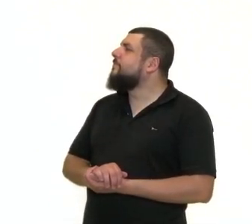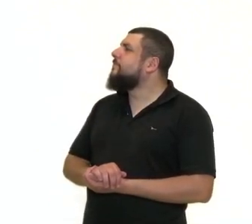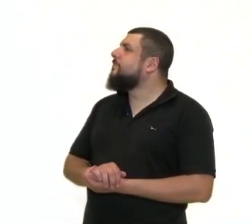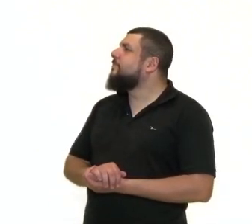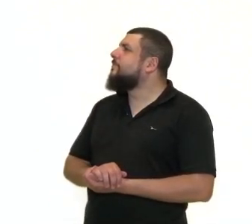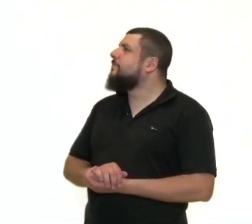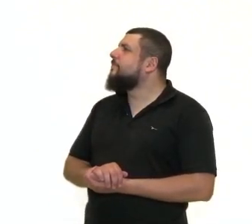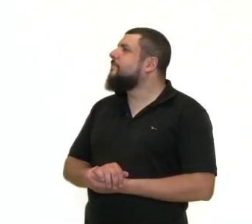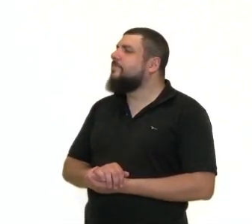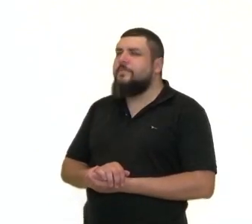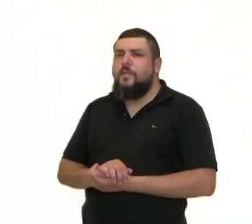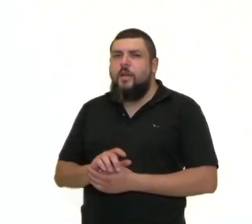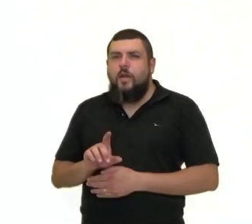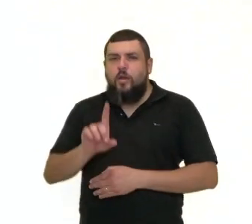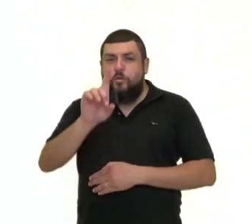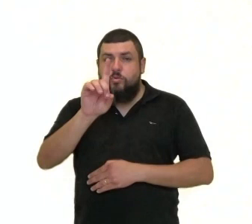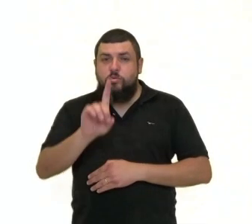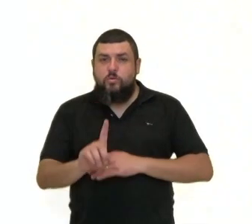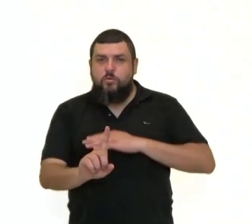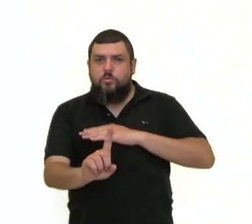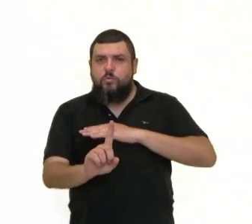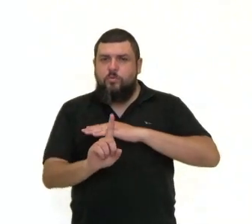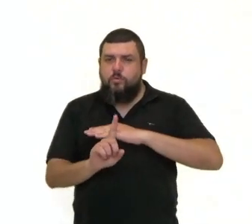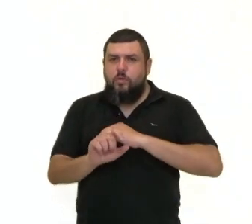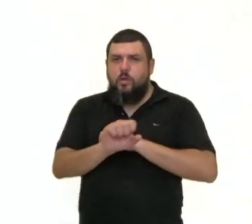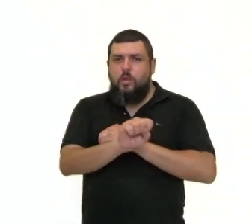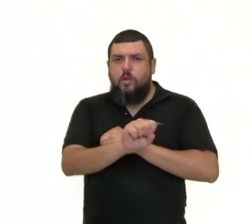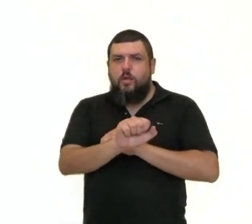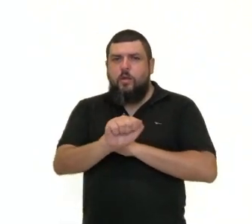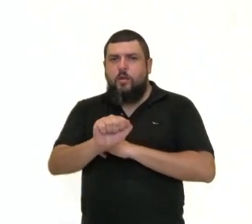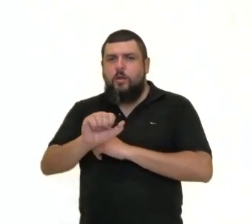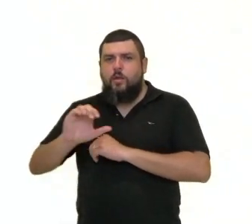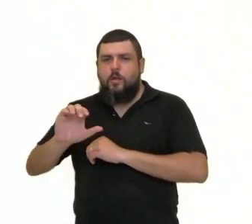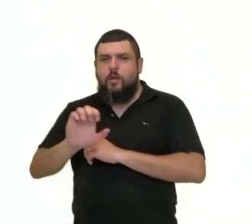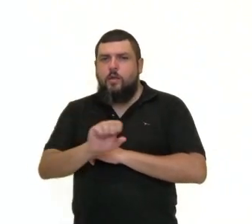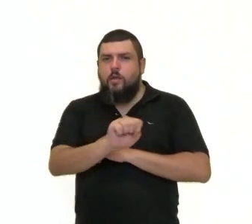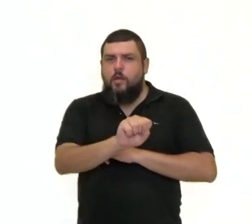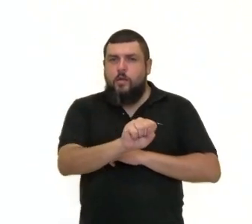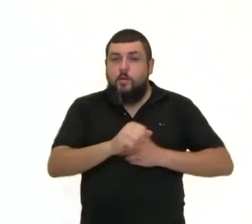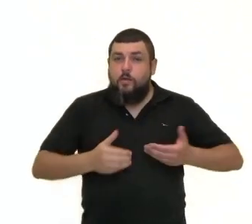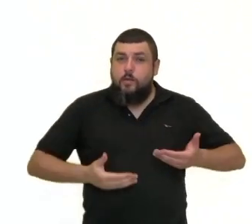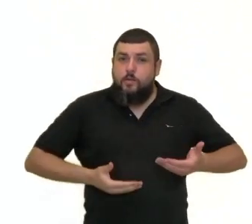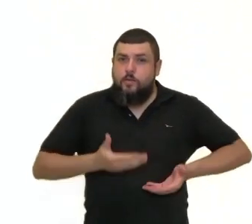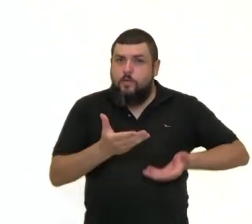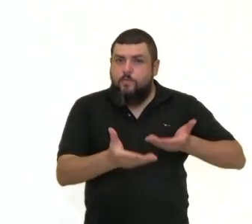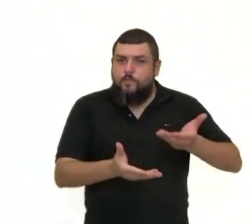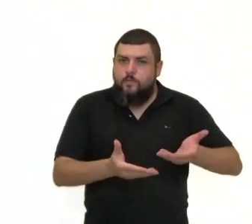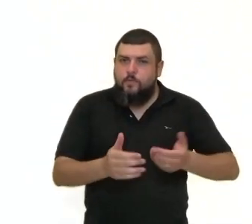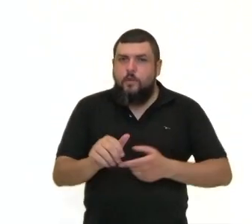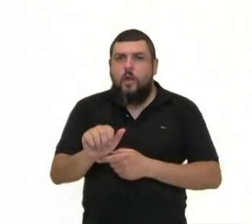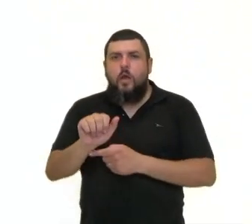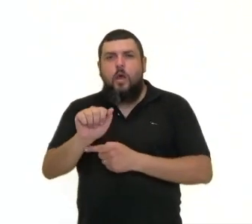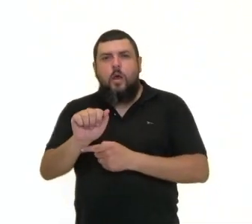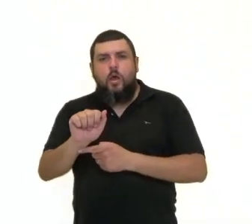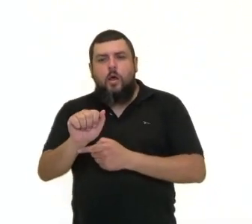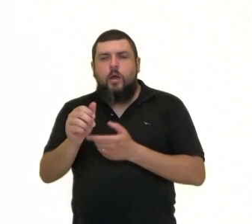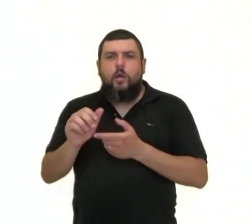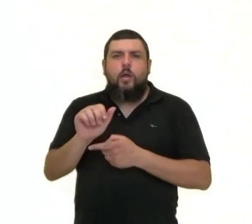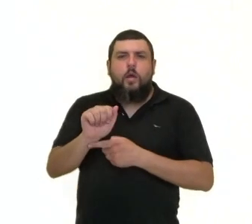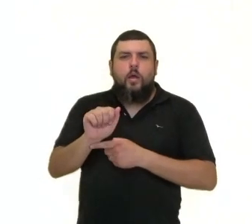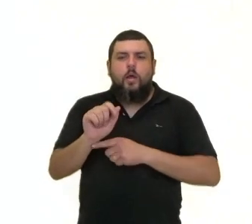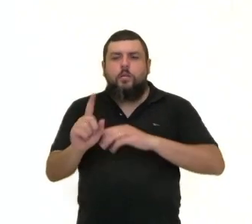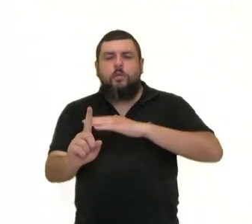SAC. Lembrando que SAC é a sigla para Serviço de Atendimento ao Consumidor, que a maioria